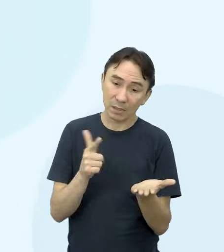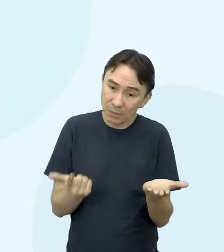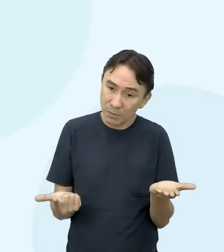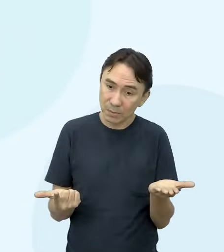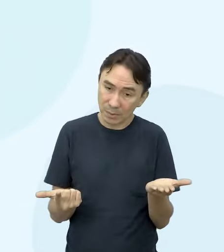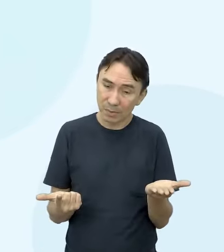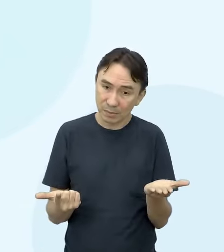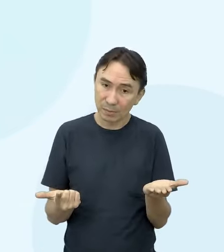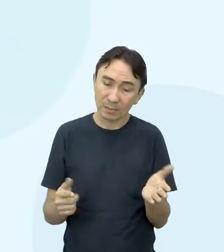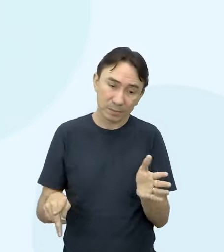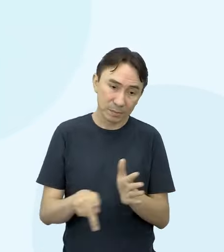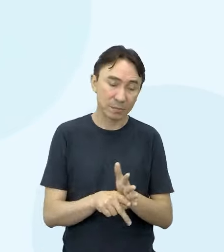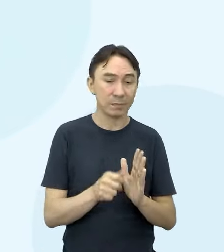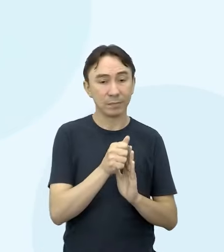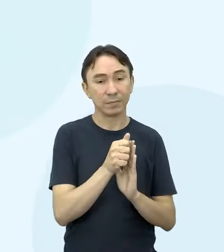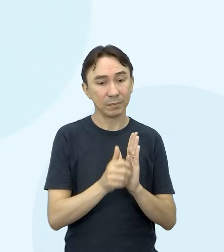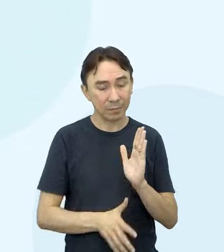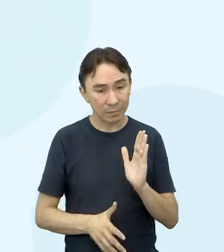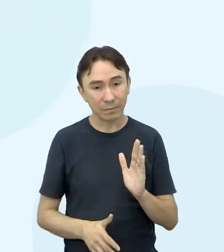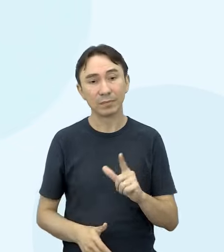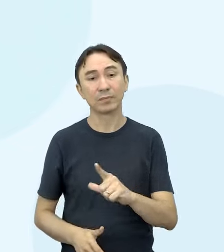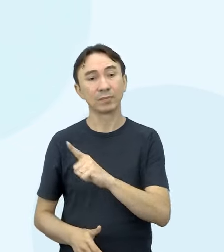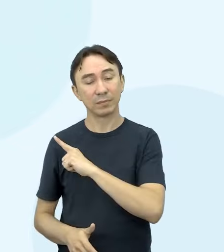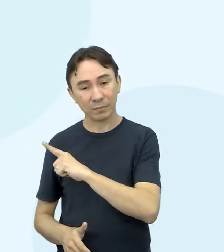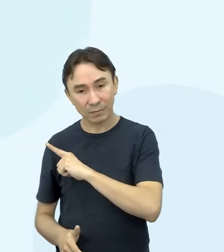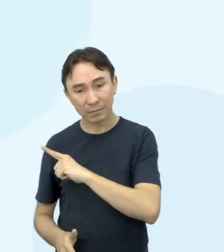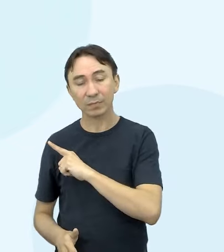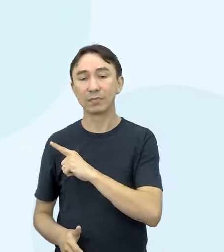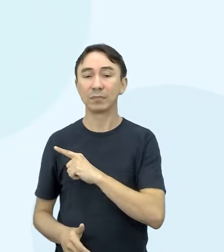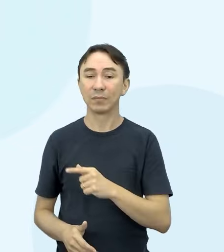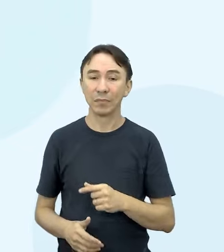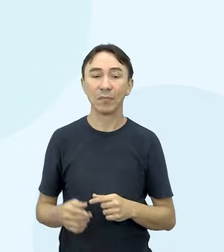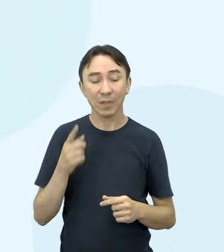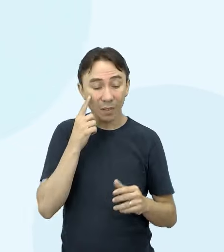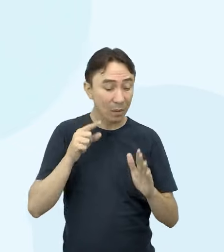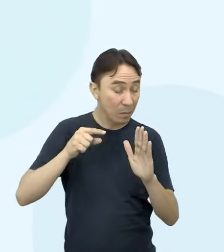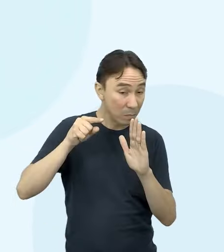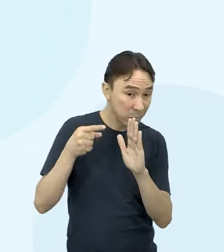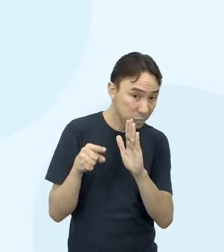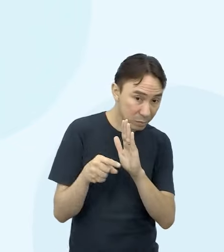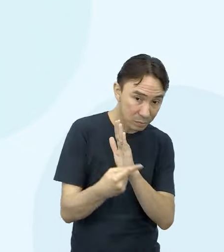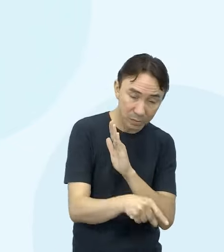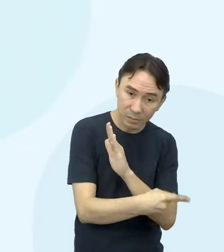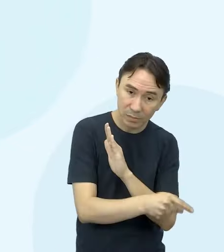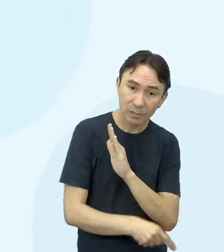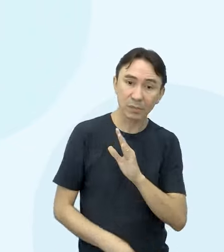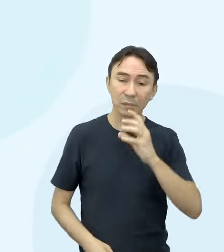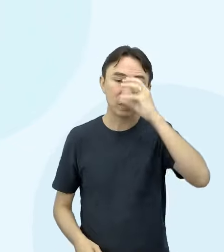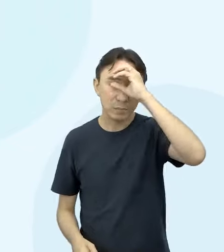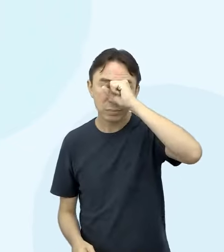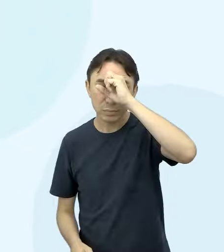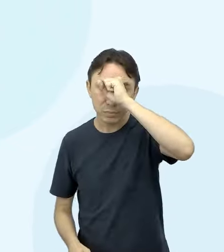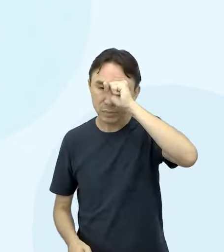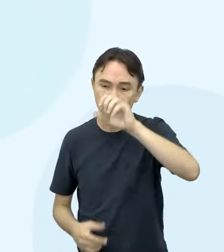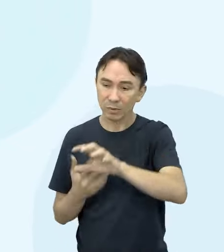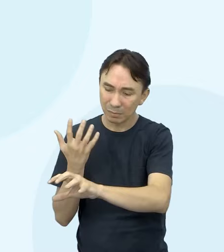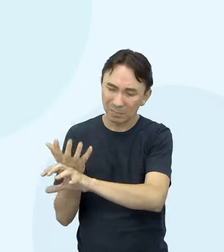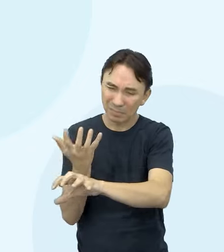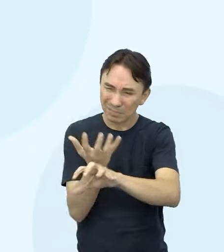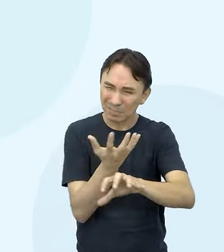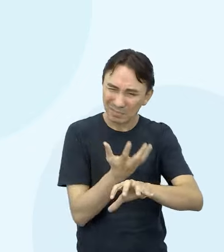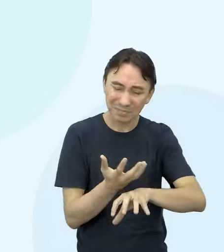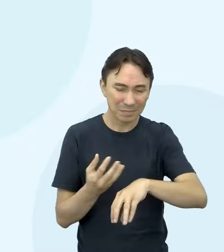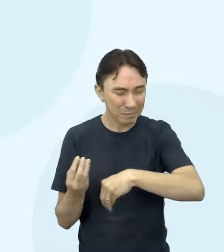né. O olhar sistêmico para o aprofundamento entre a circulação de aprendizagens, né, entre os componentes,